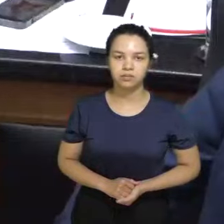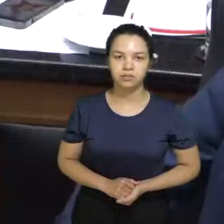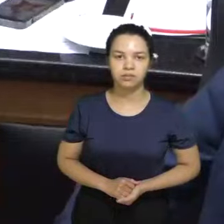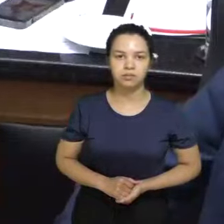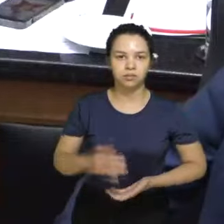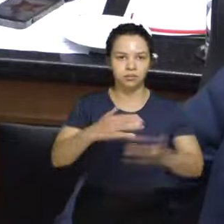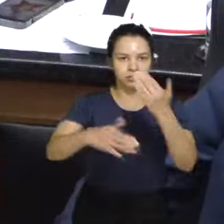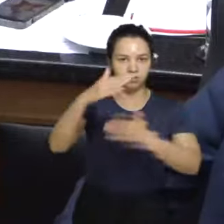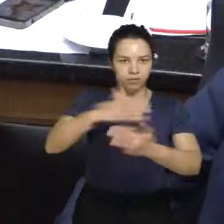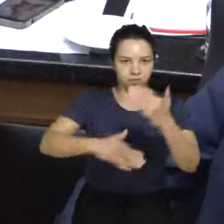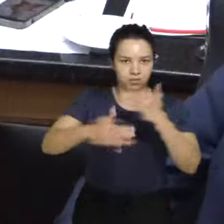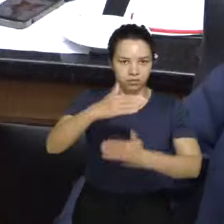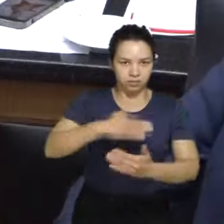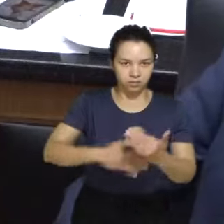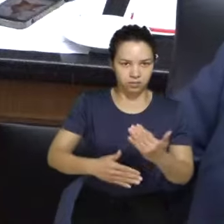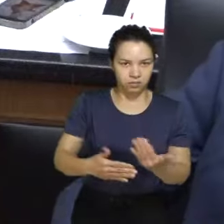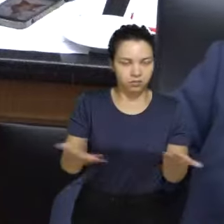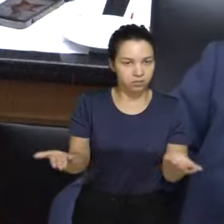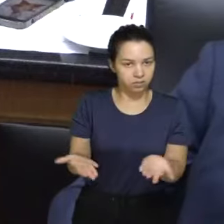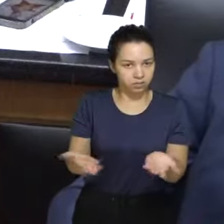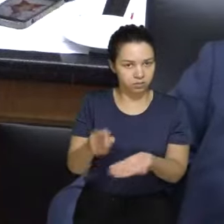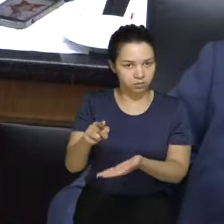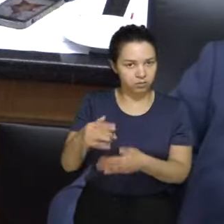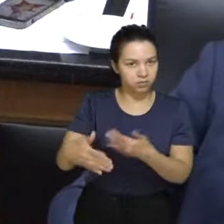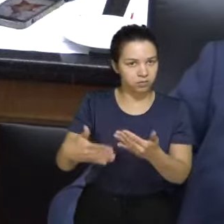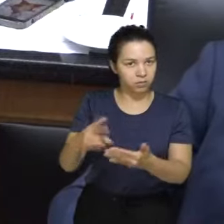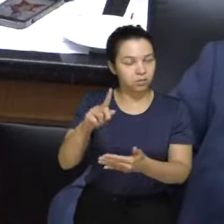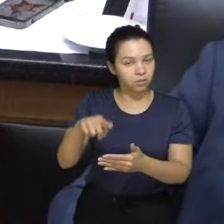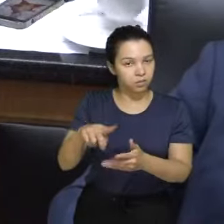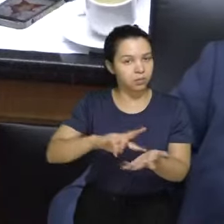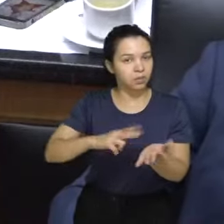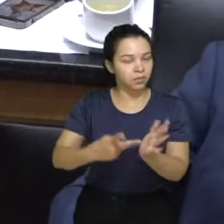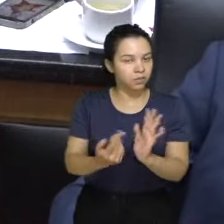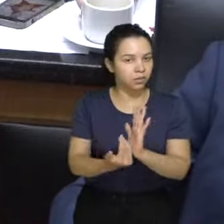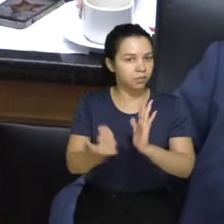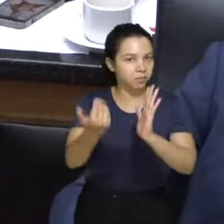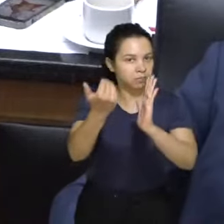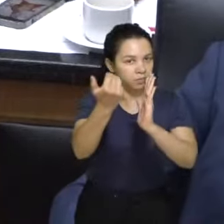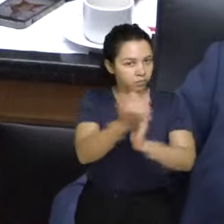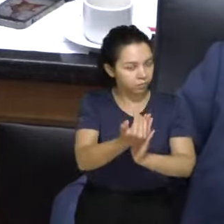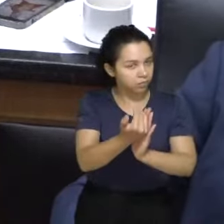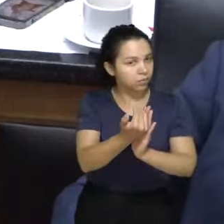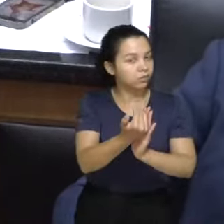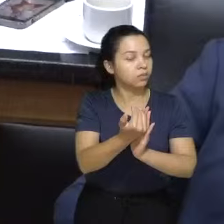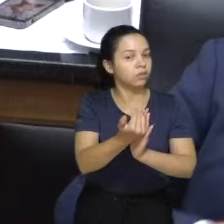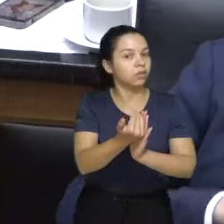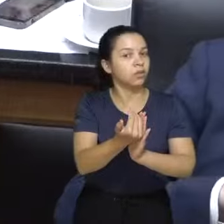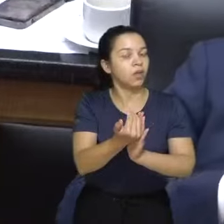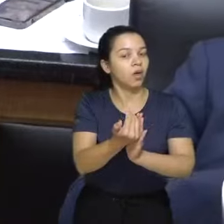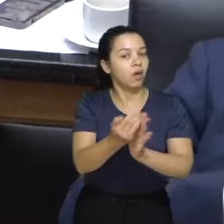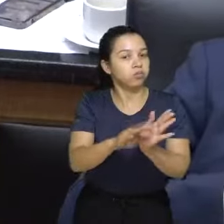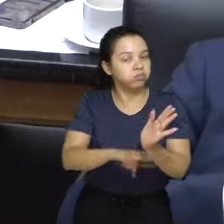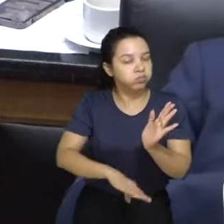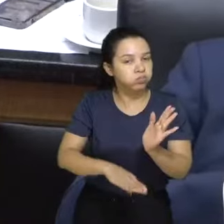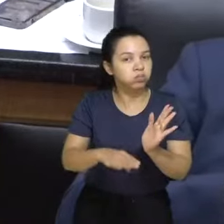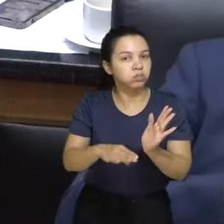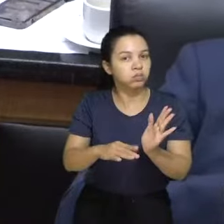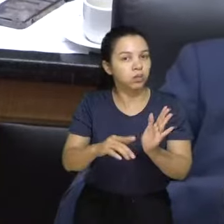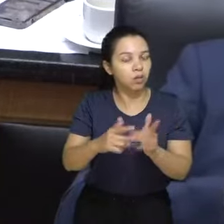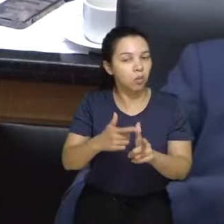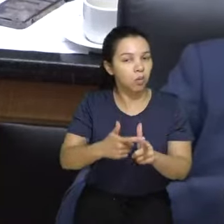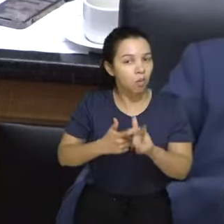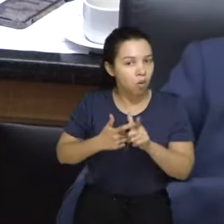Retroceder nesse processo é aumentar ainda mais o buraco e comprometer a previdência do futuro desses aposentados